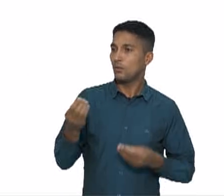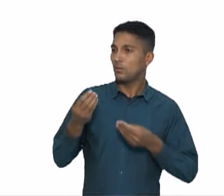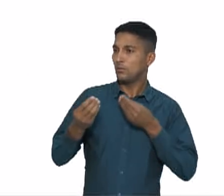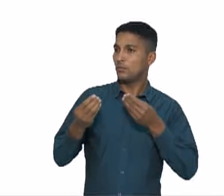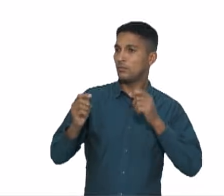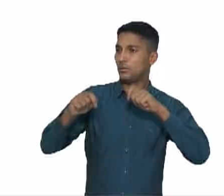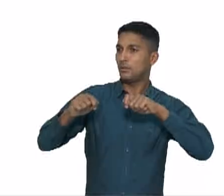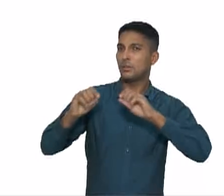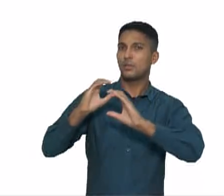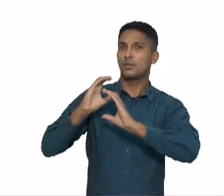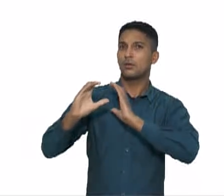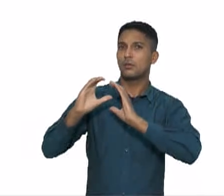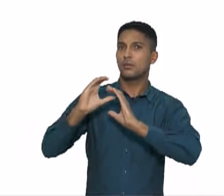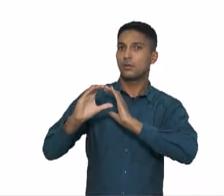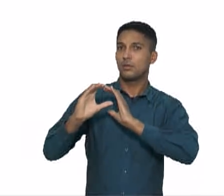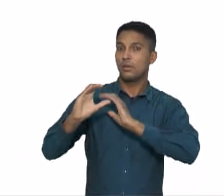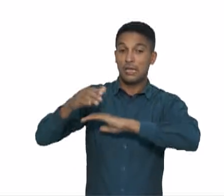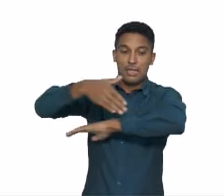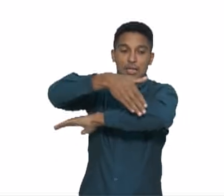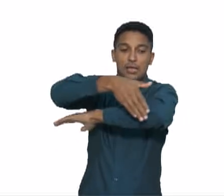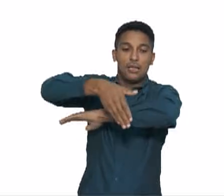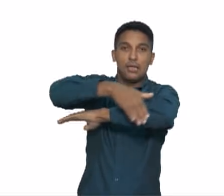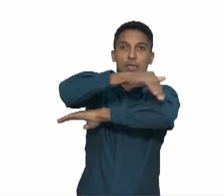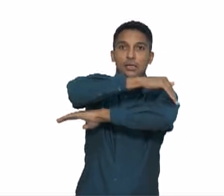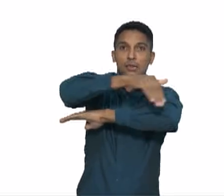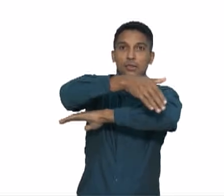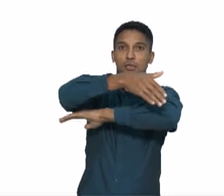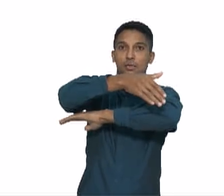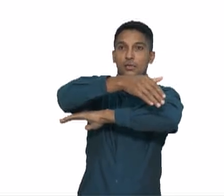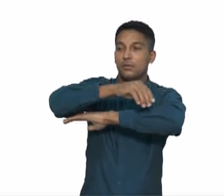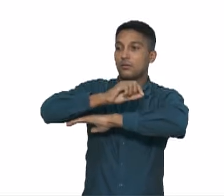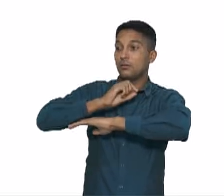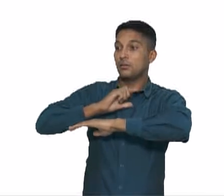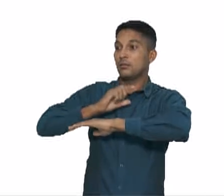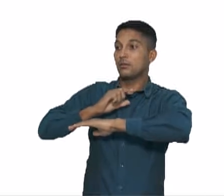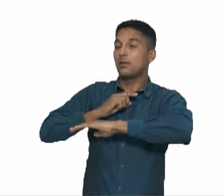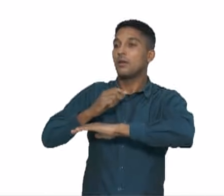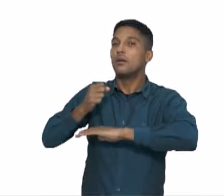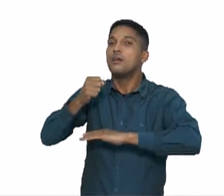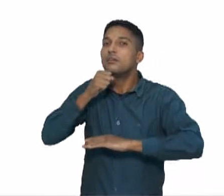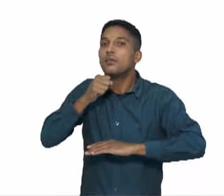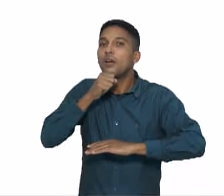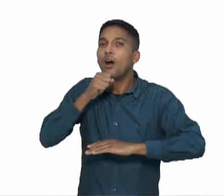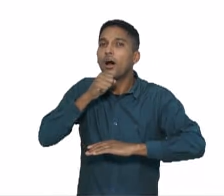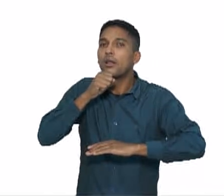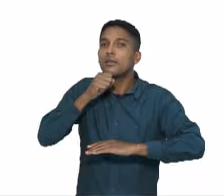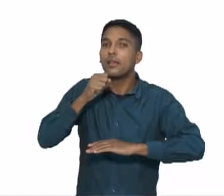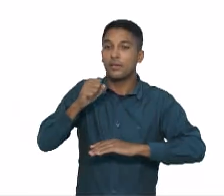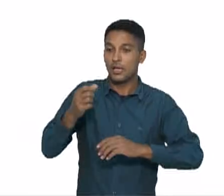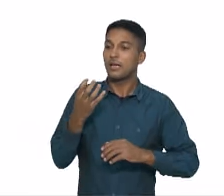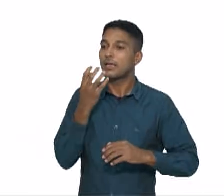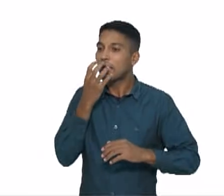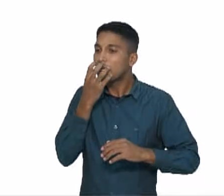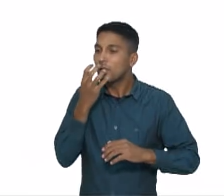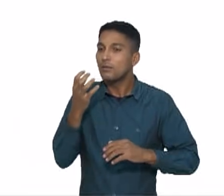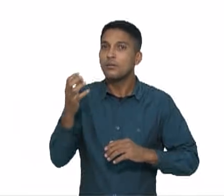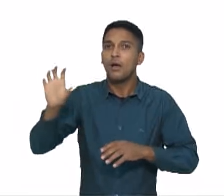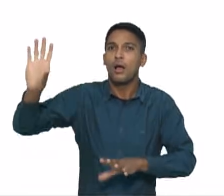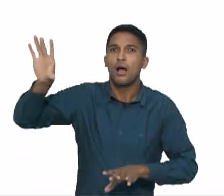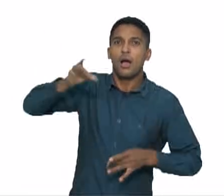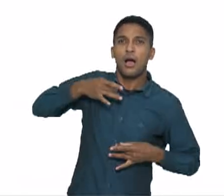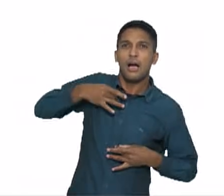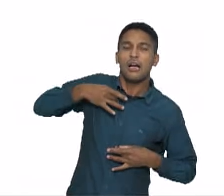no ângulo quente da esquina, acompanhando uma senhora e encarnada na figura de um cão. Era um bacê